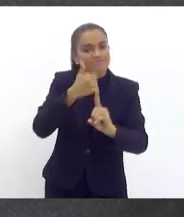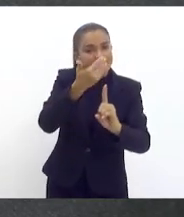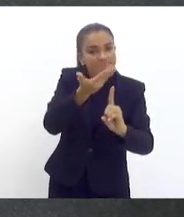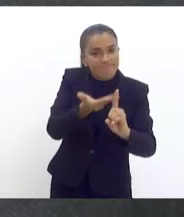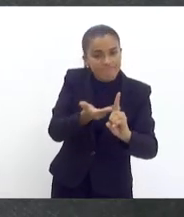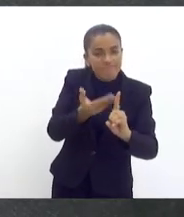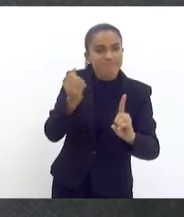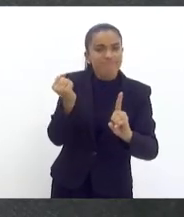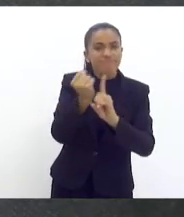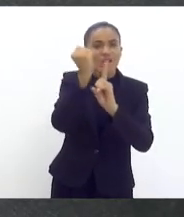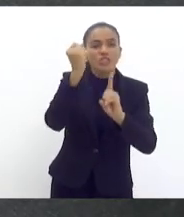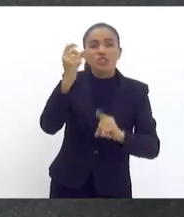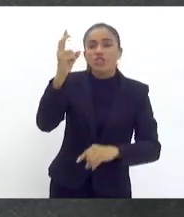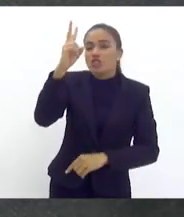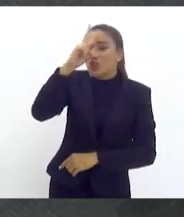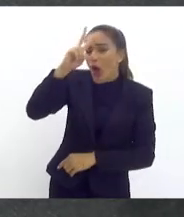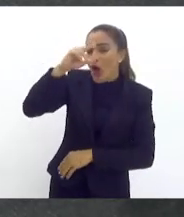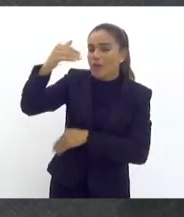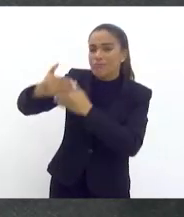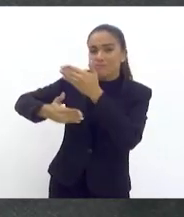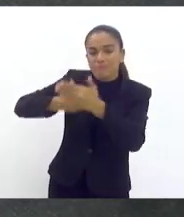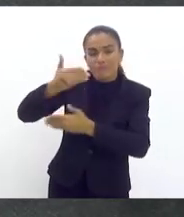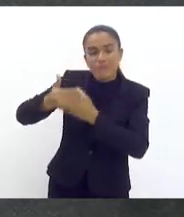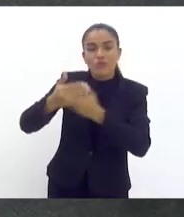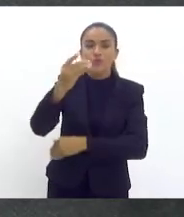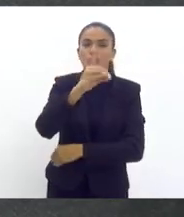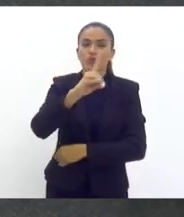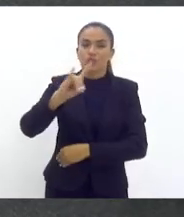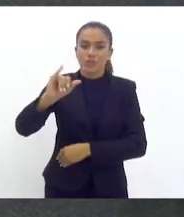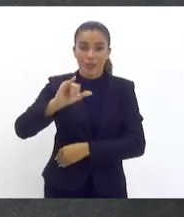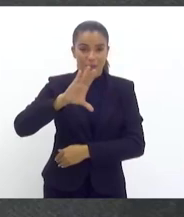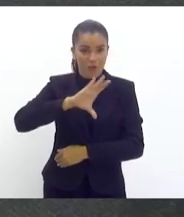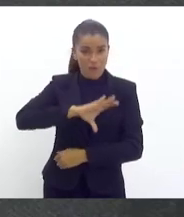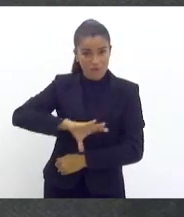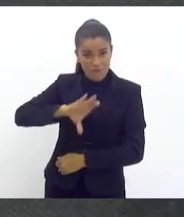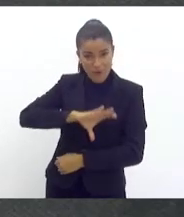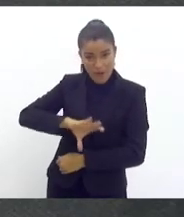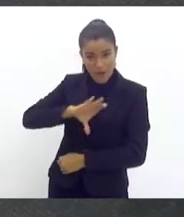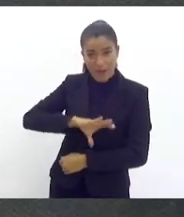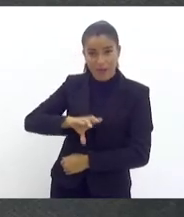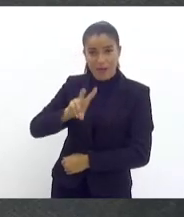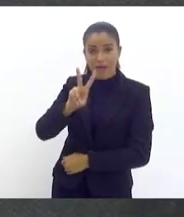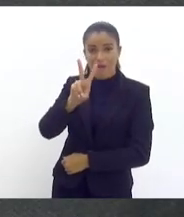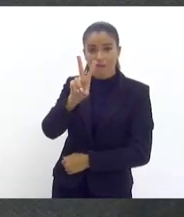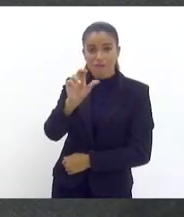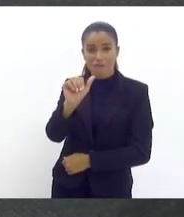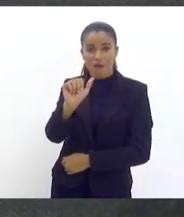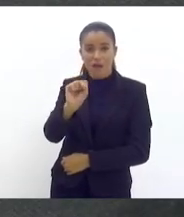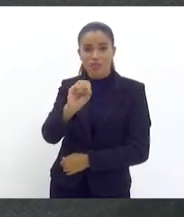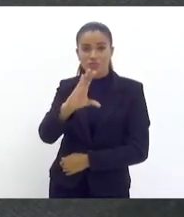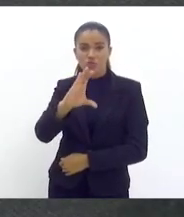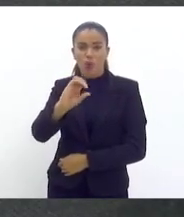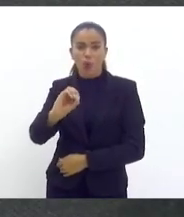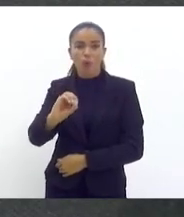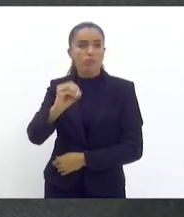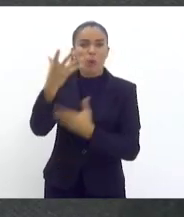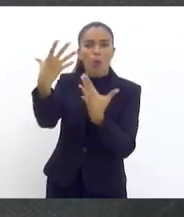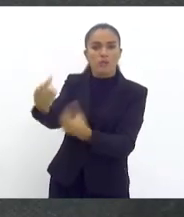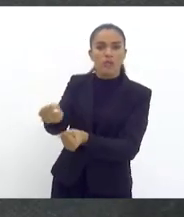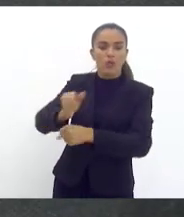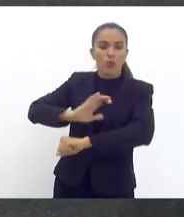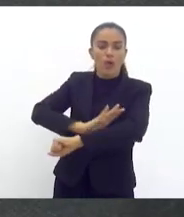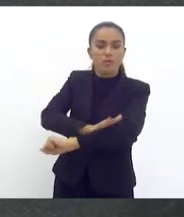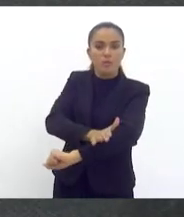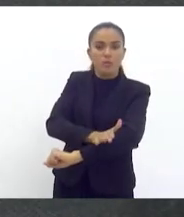reconhecimento histórico e celebra o dia em que o Vasco da Gama disse não ao racismo, disse que